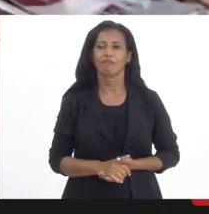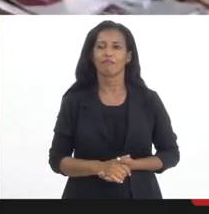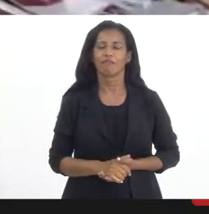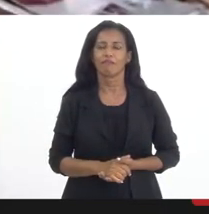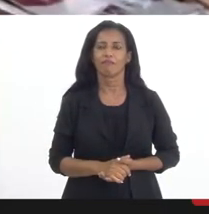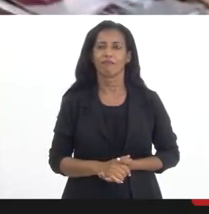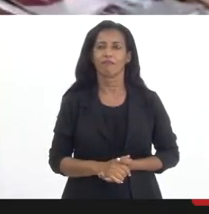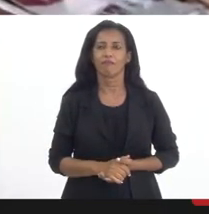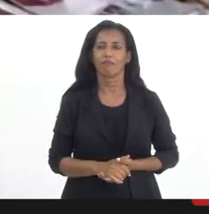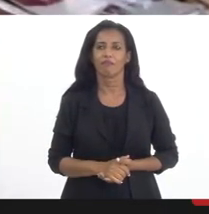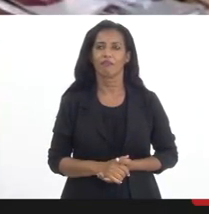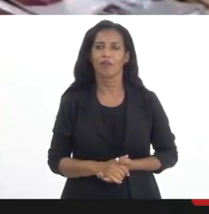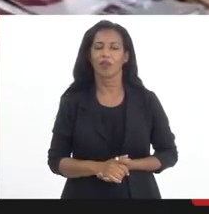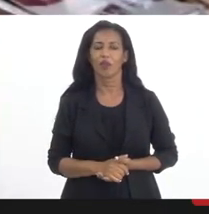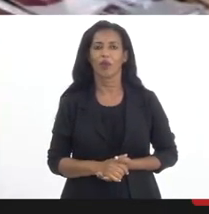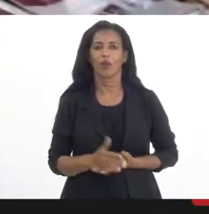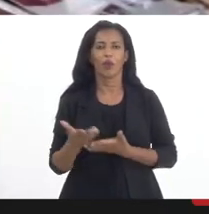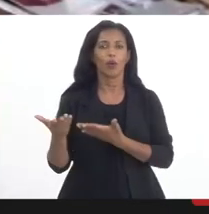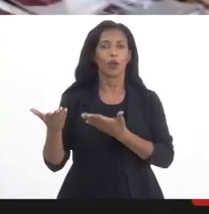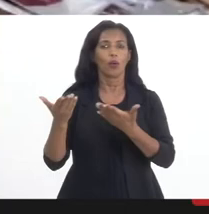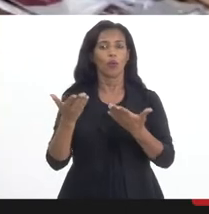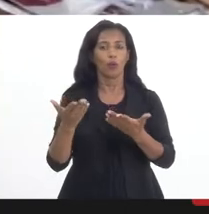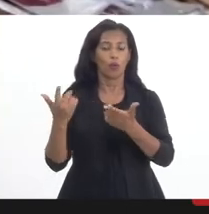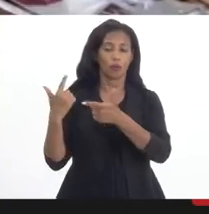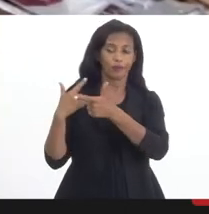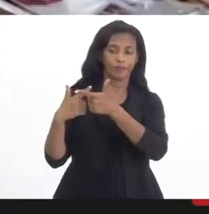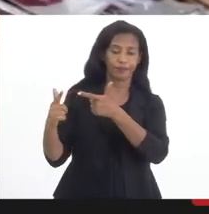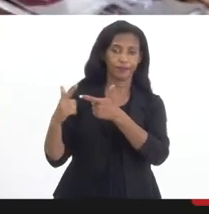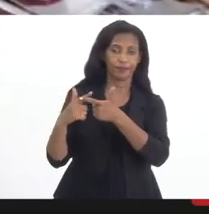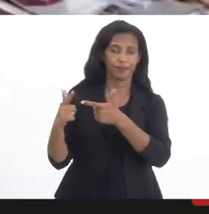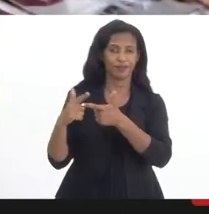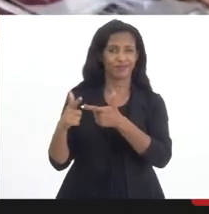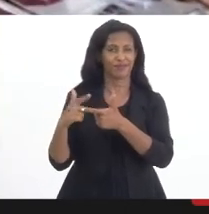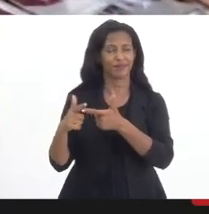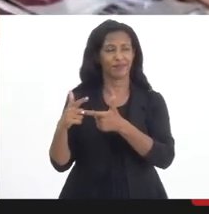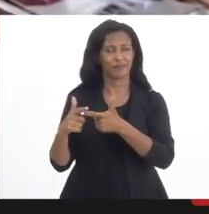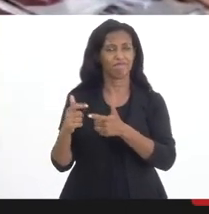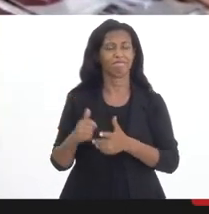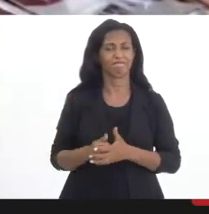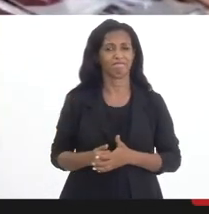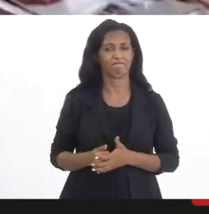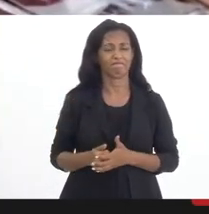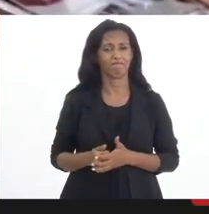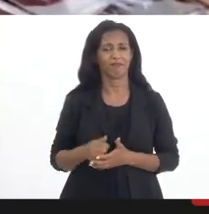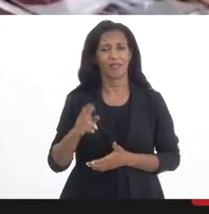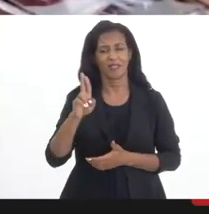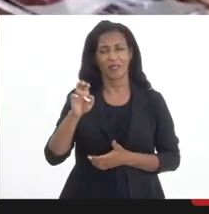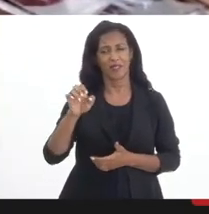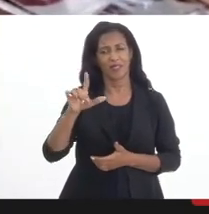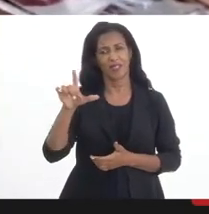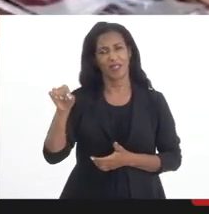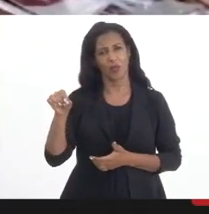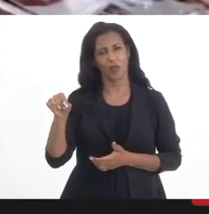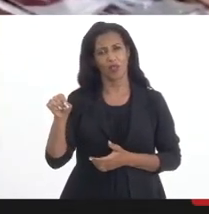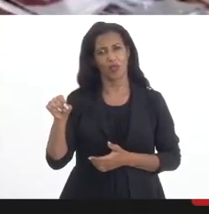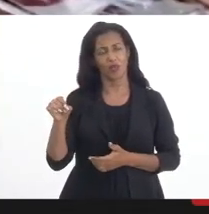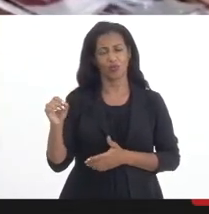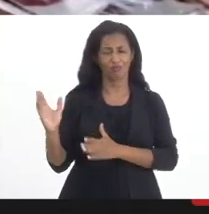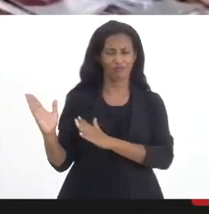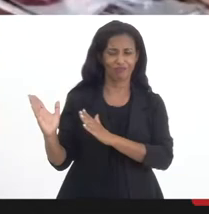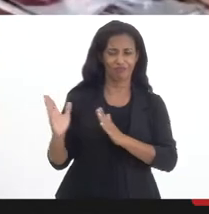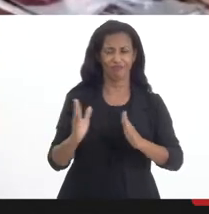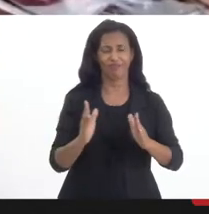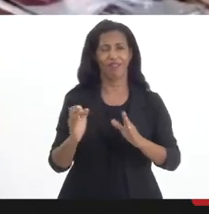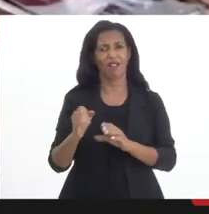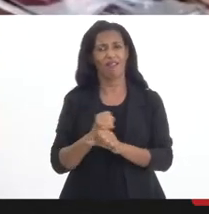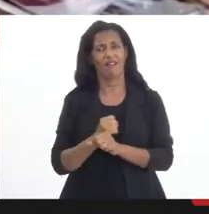Baldeck com relação à situação dramática em que a UESO permaneceu nos últimos anos.